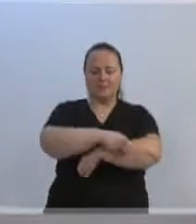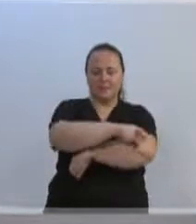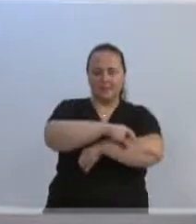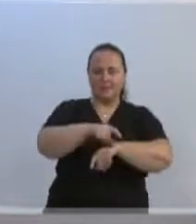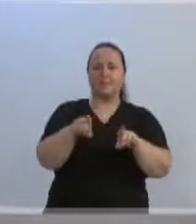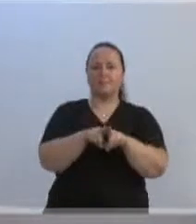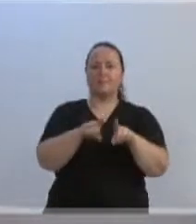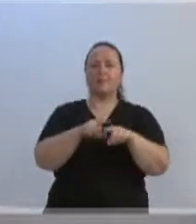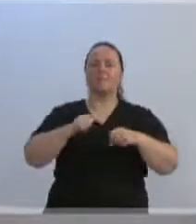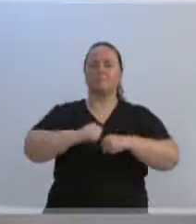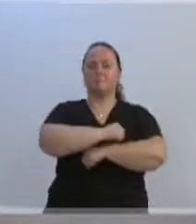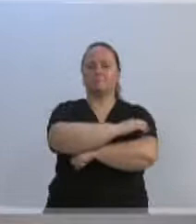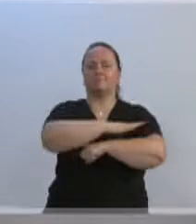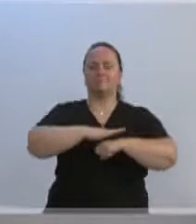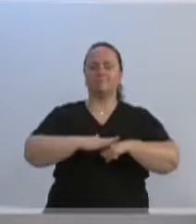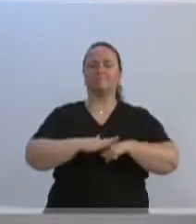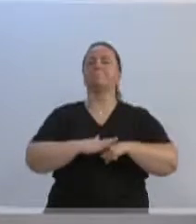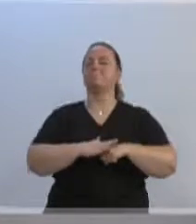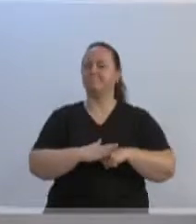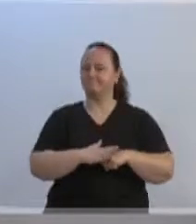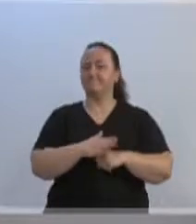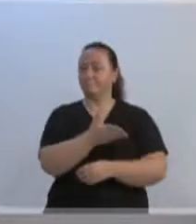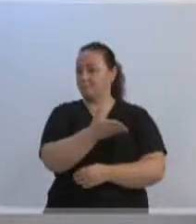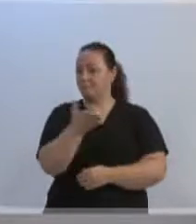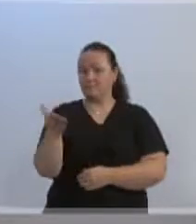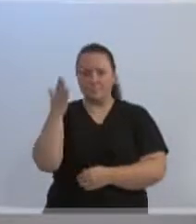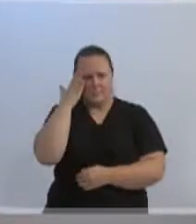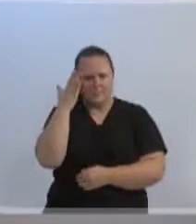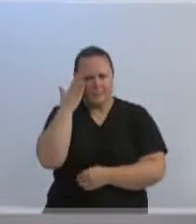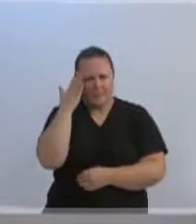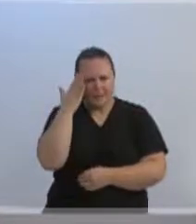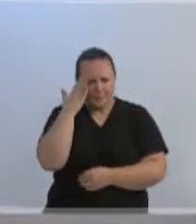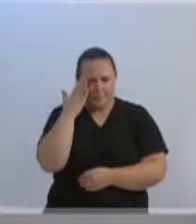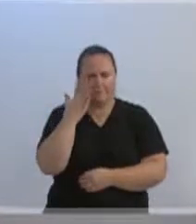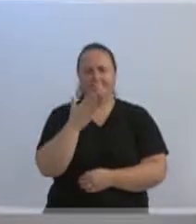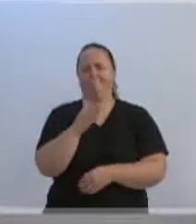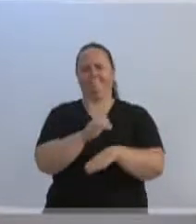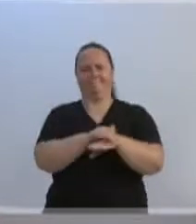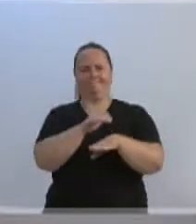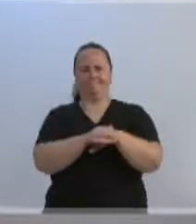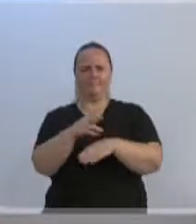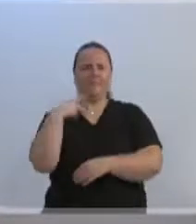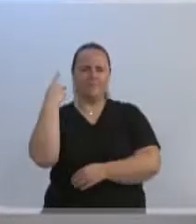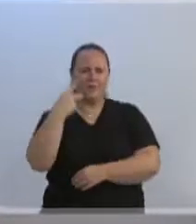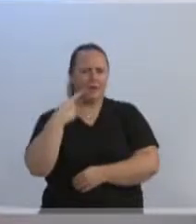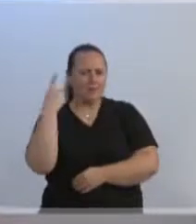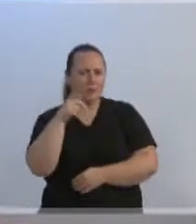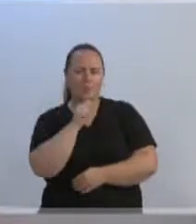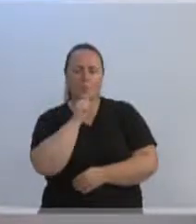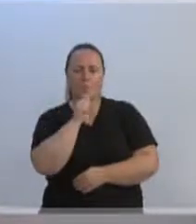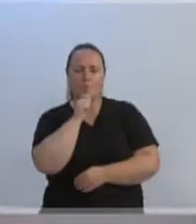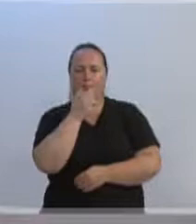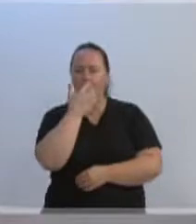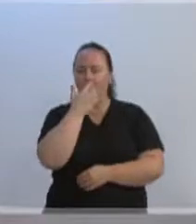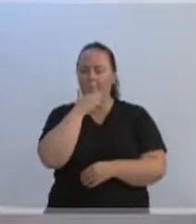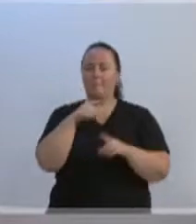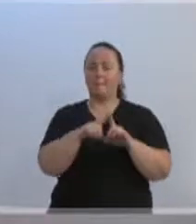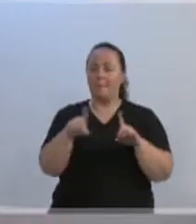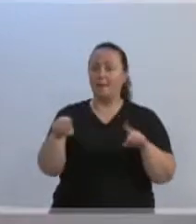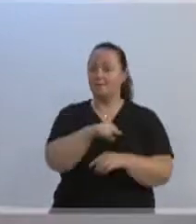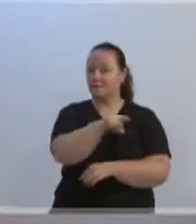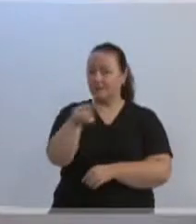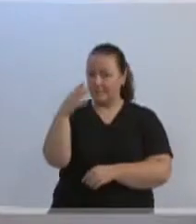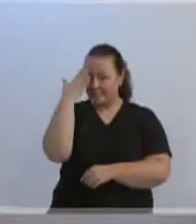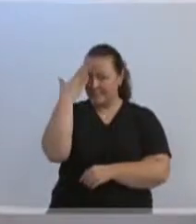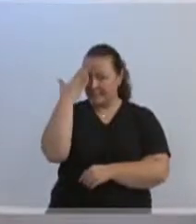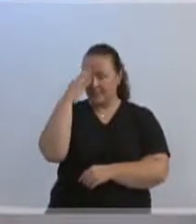pavimentação asfáltica todos sabem que isso não é o vereador que determina mas também todos sabem quando o vereador